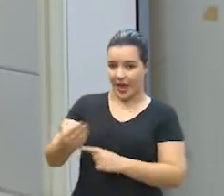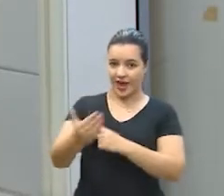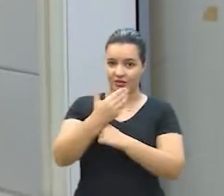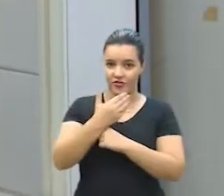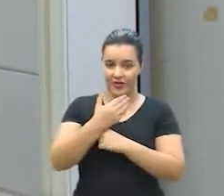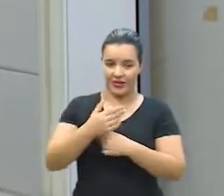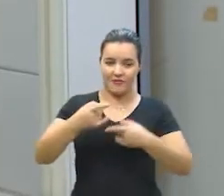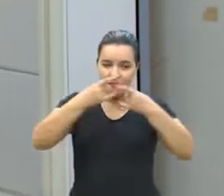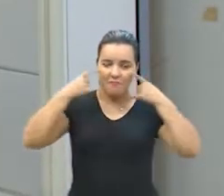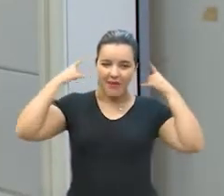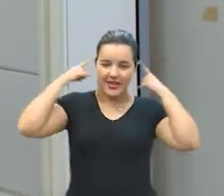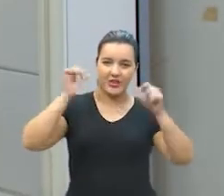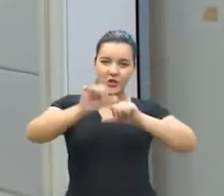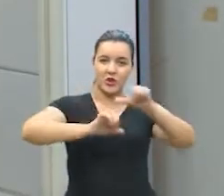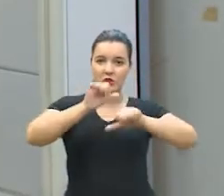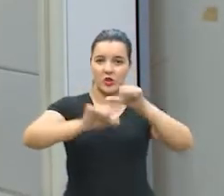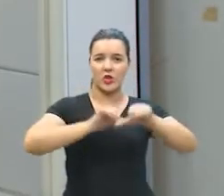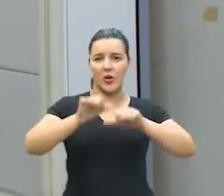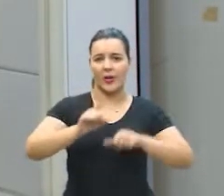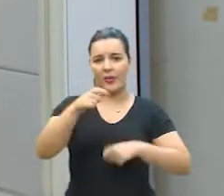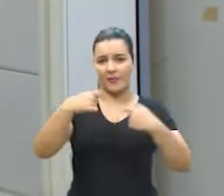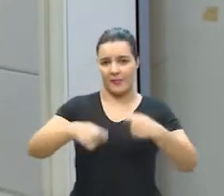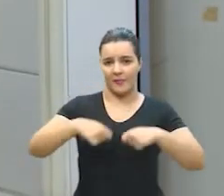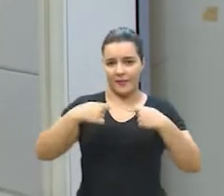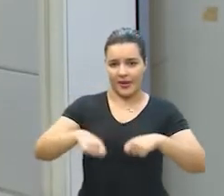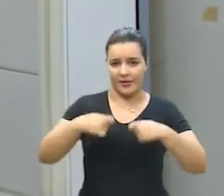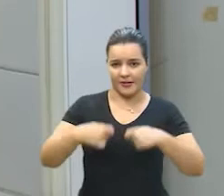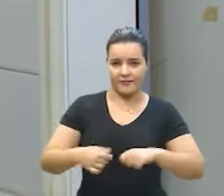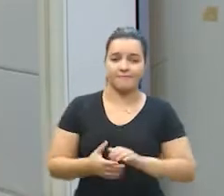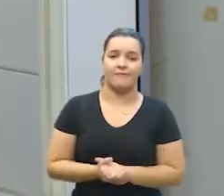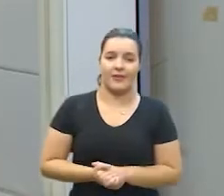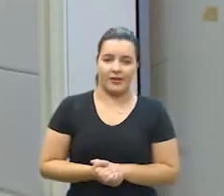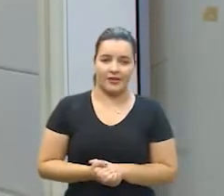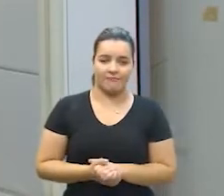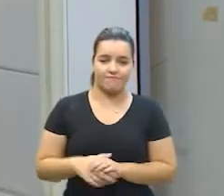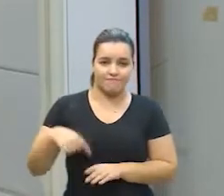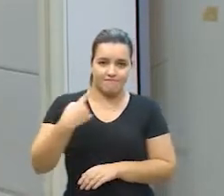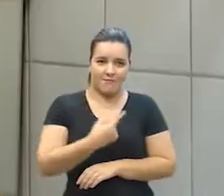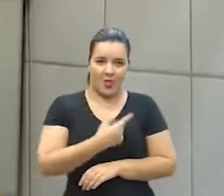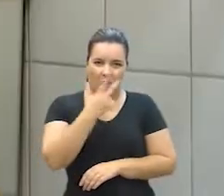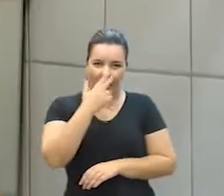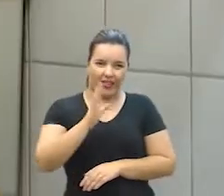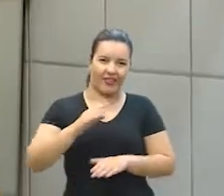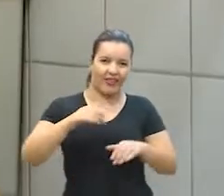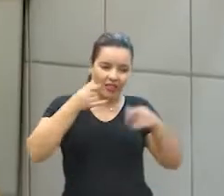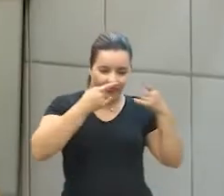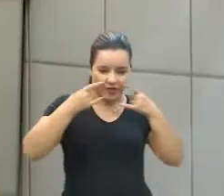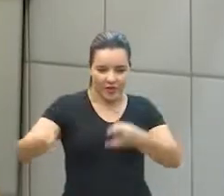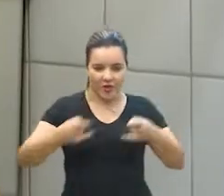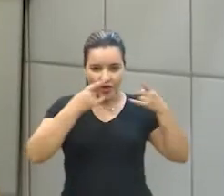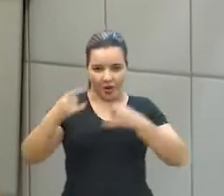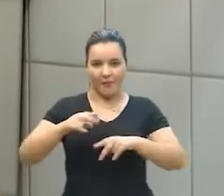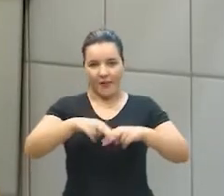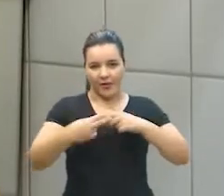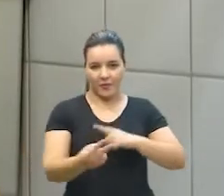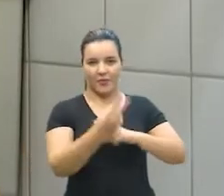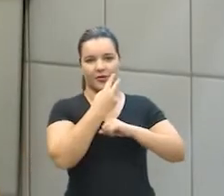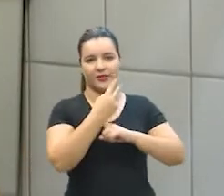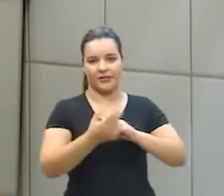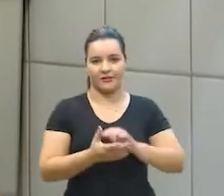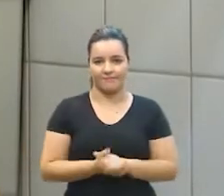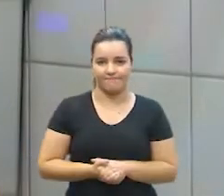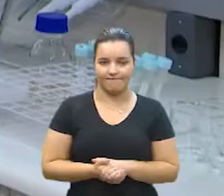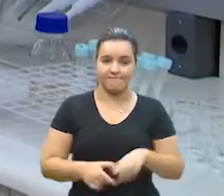com a troca frequente de máscaras e também com outros acessórios que entraram para a rotina de proteção